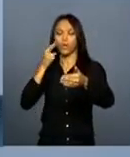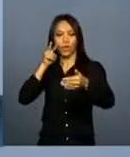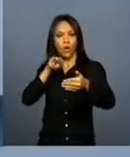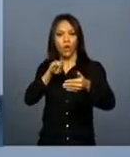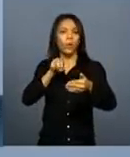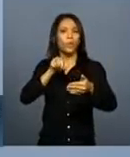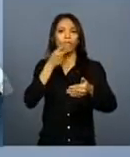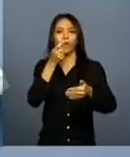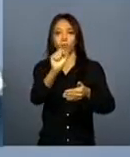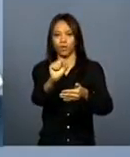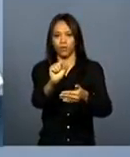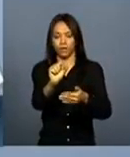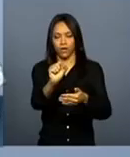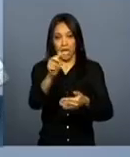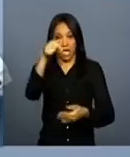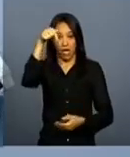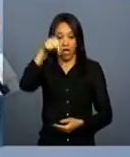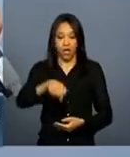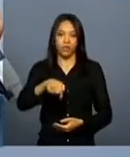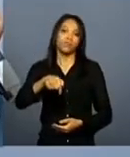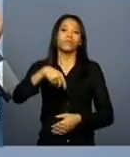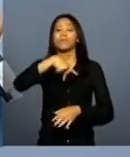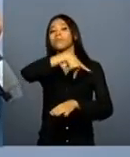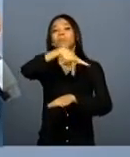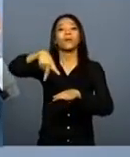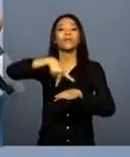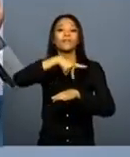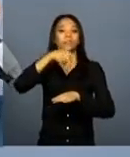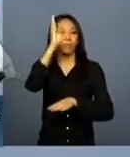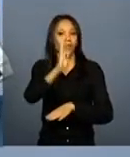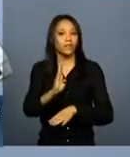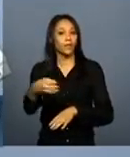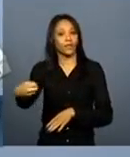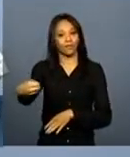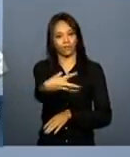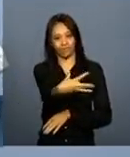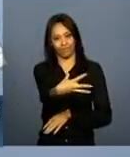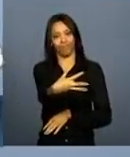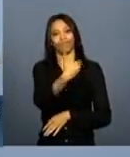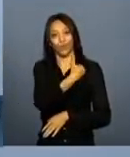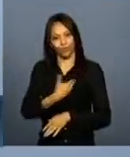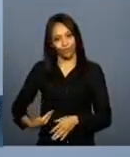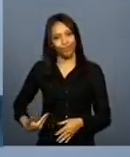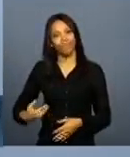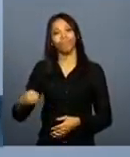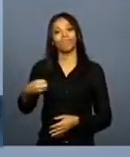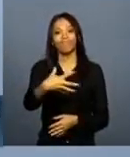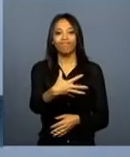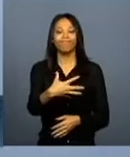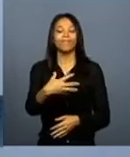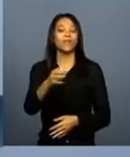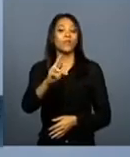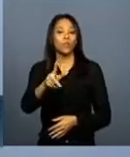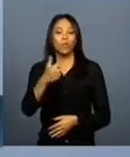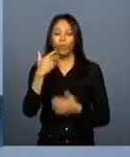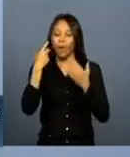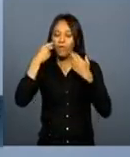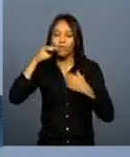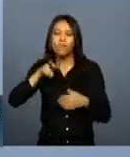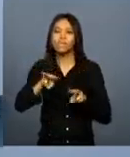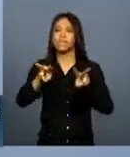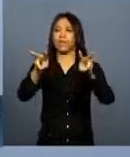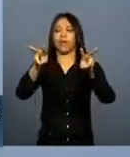seguinte: esse Estado é um Estado novo. Esse Estado novo, ele não só é uma postura nova do ponto de